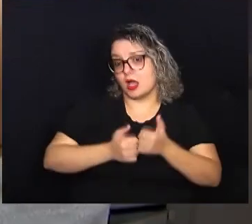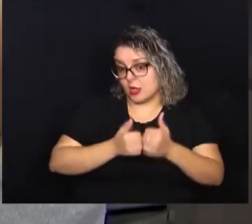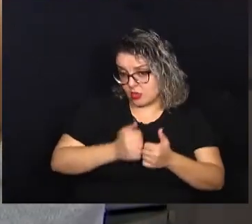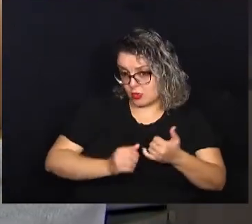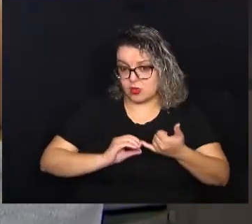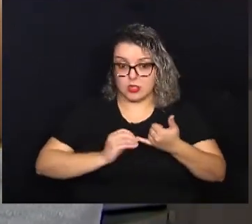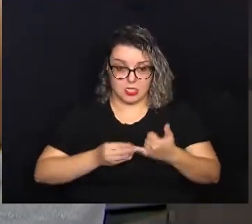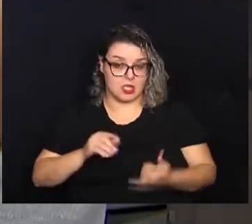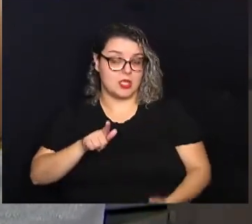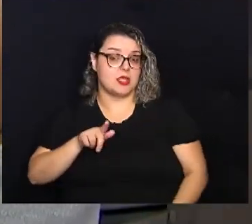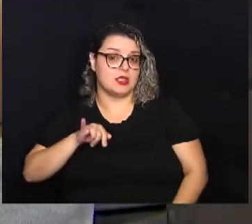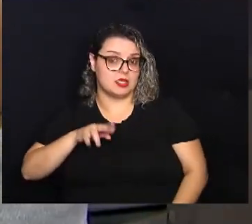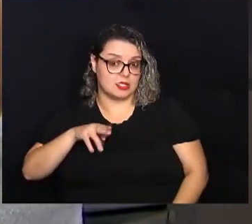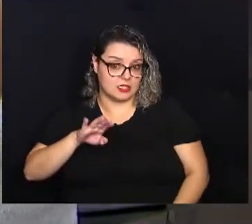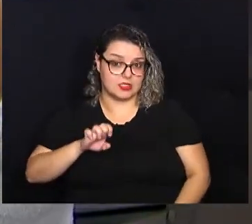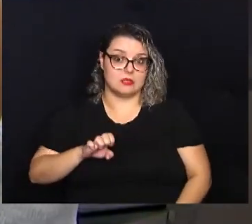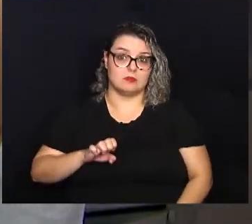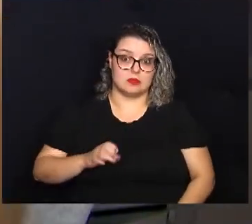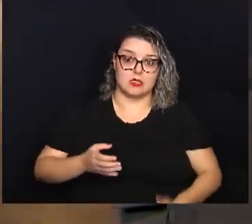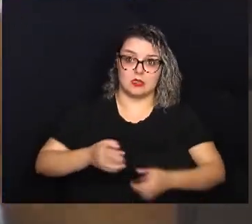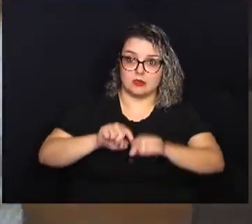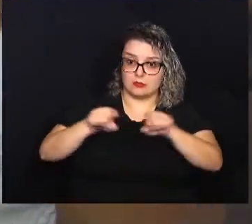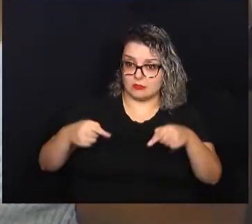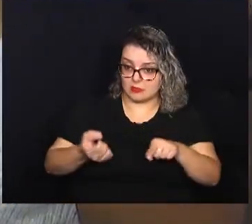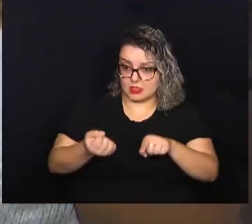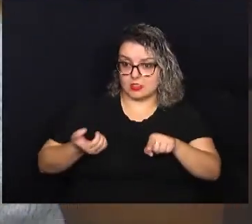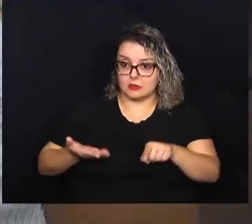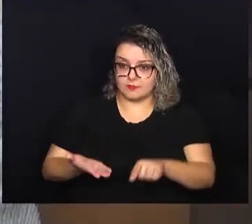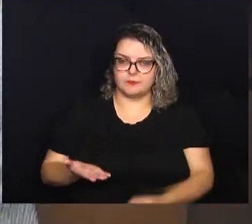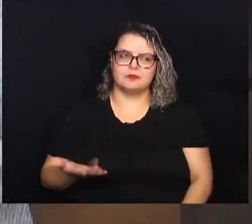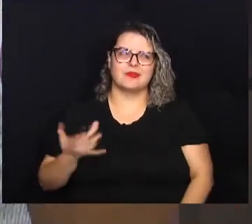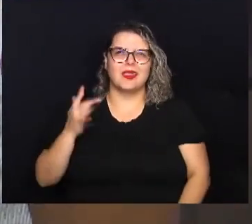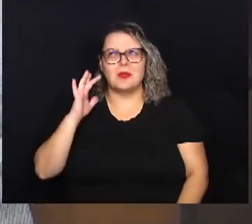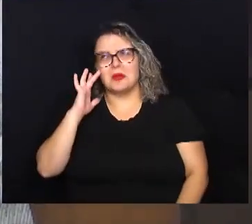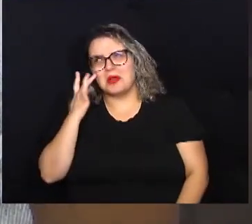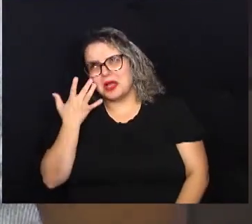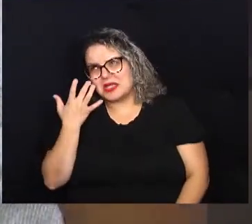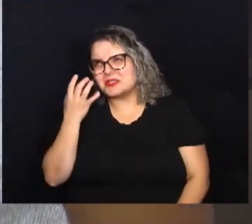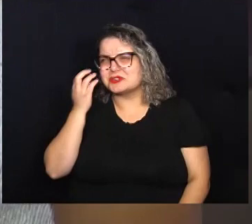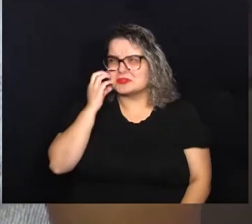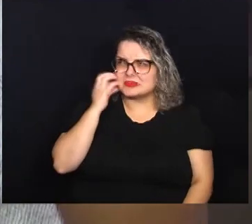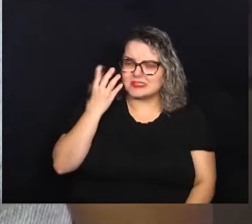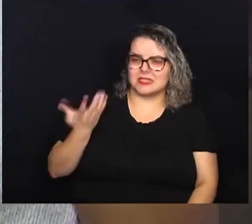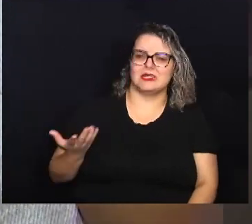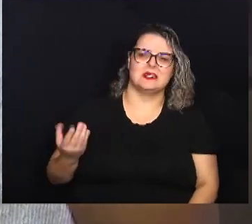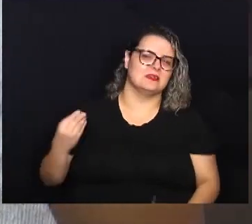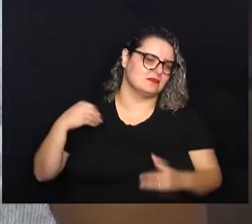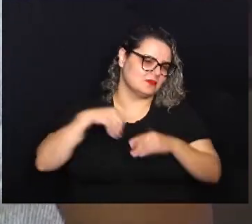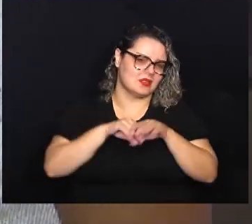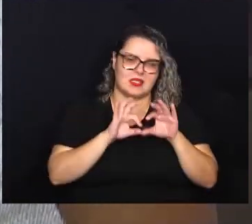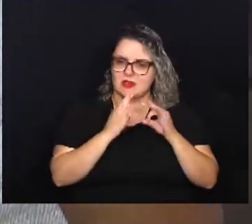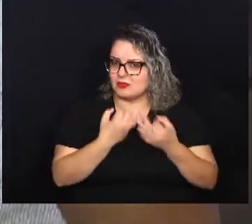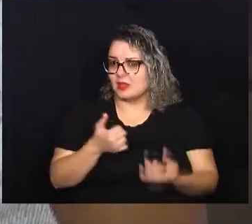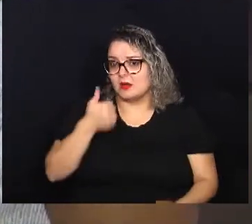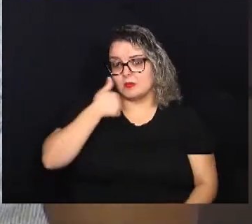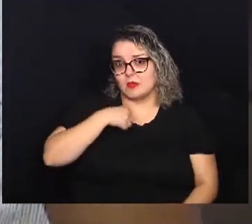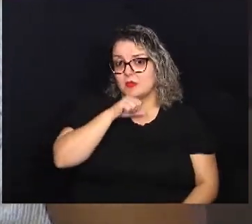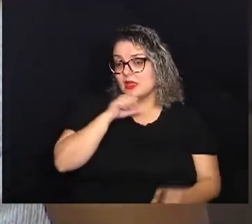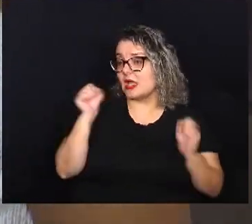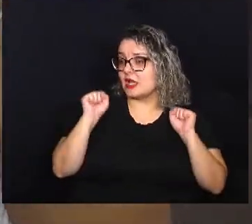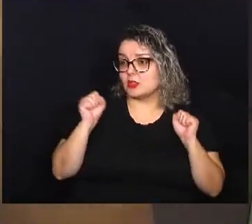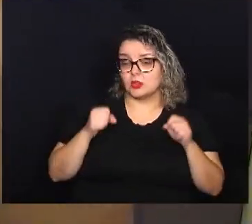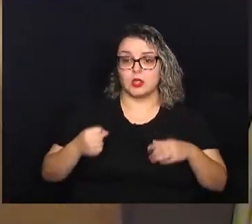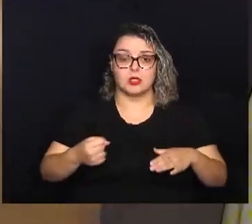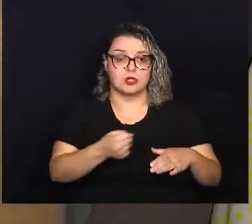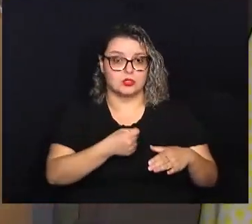Olha André eu acho que vende família a minha mãe sempre teve horta em casa ela adora cozinhar Então acho que também tem